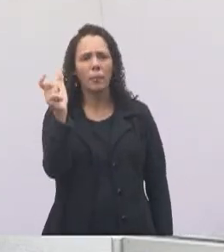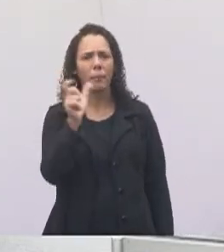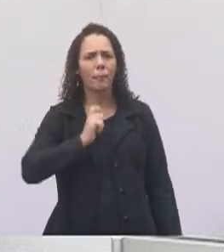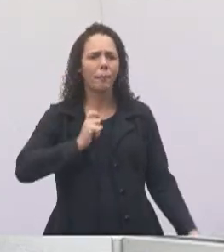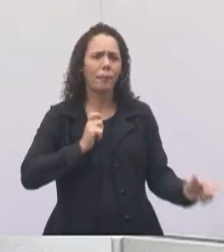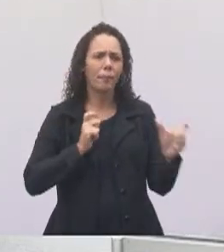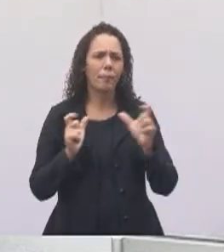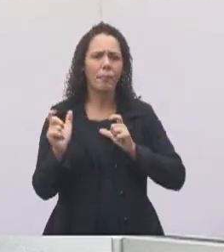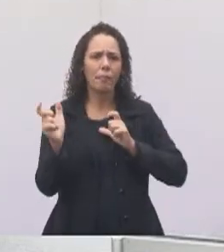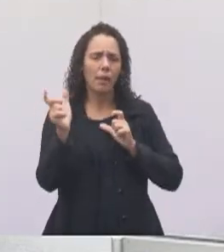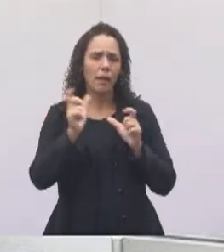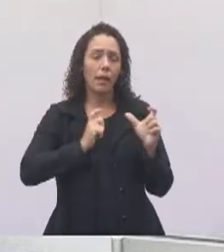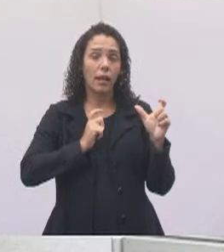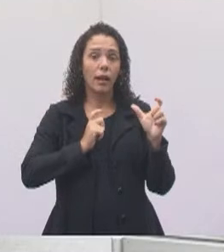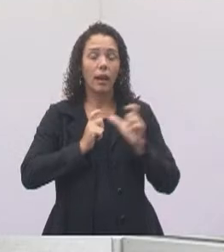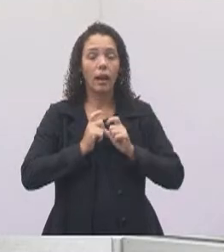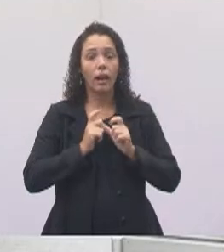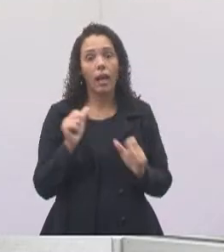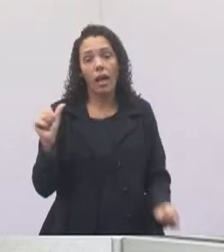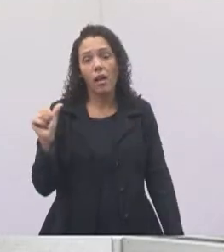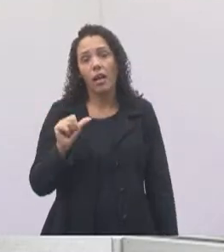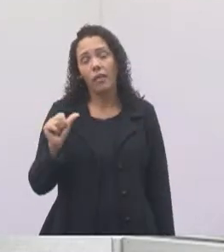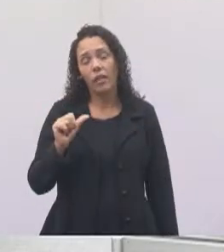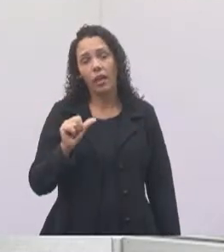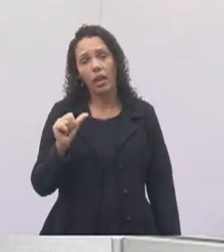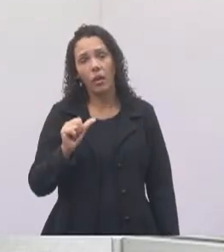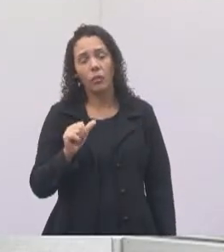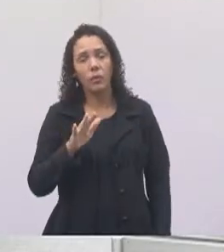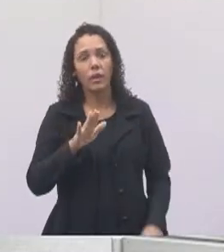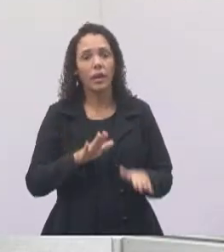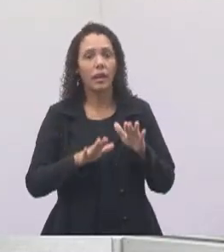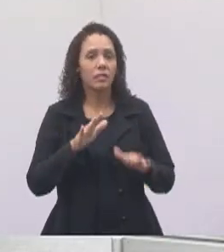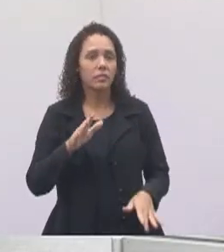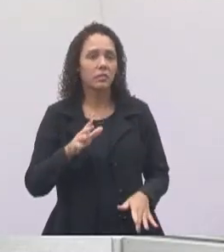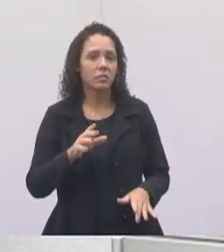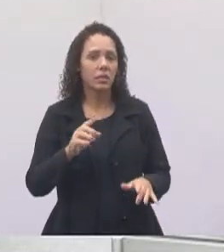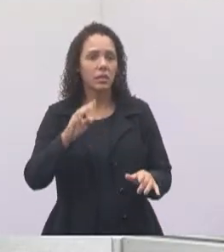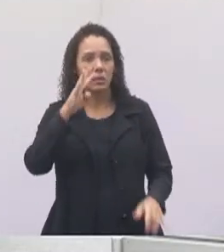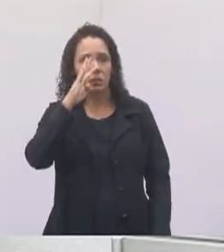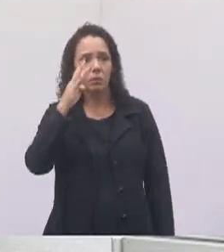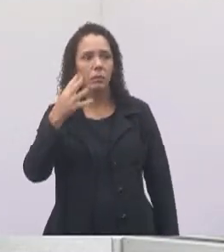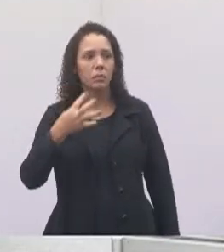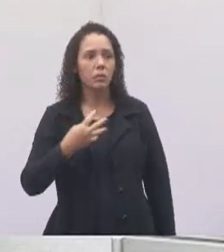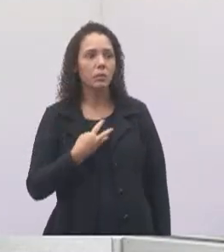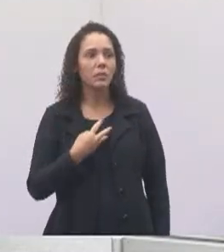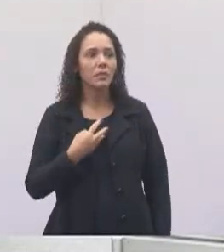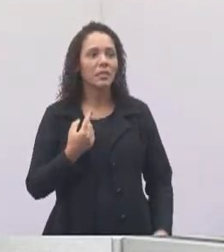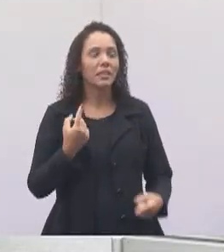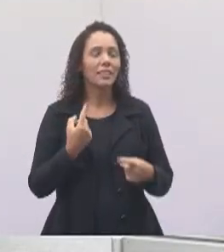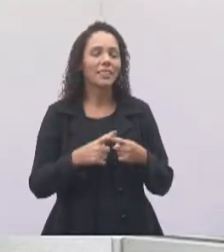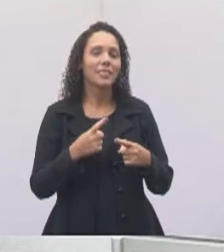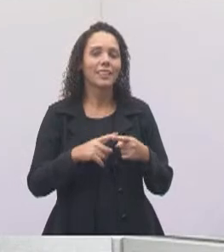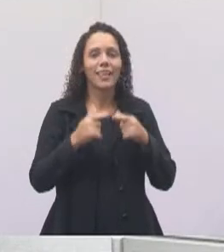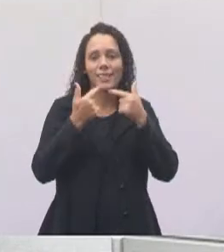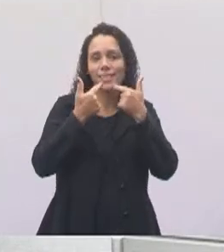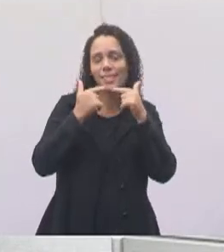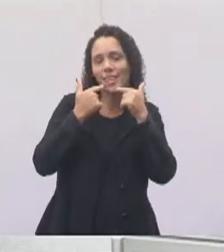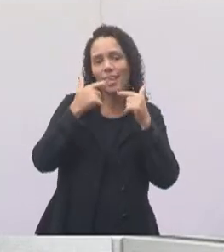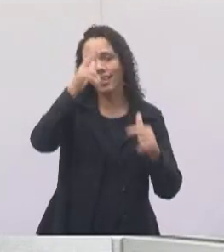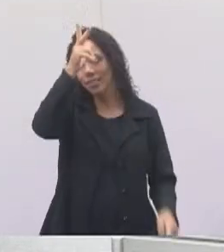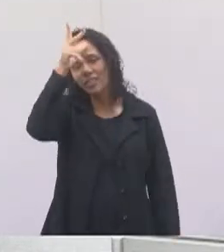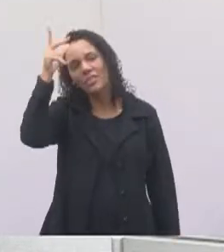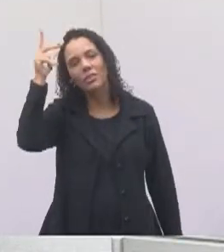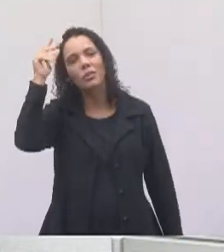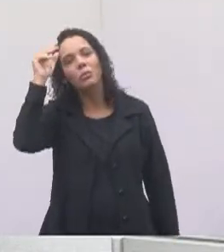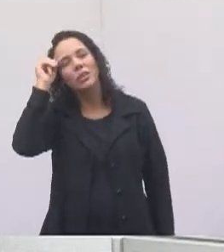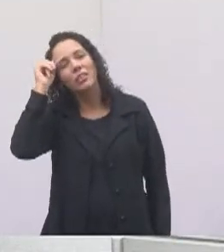Ruth e Raquel, uma hora você está dando risada com o prefeito, outra hora você está batendo, você é o dono da lua.